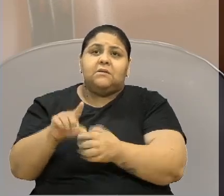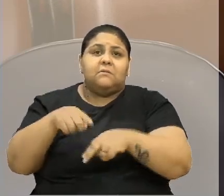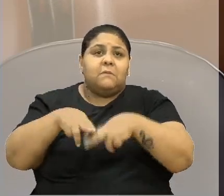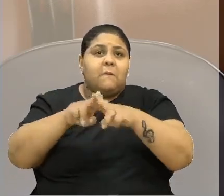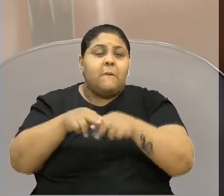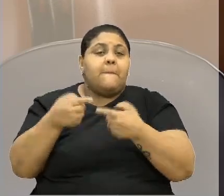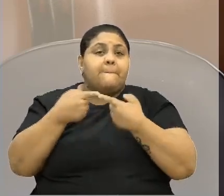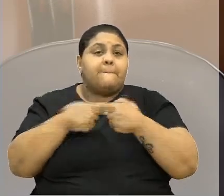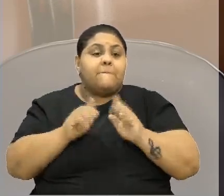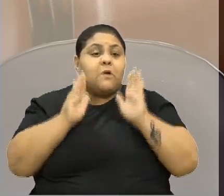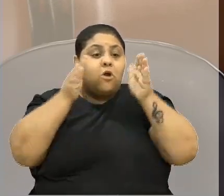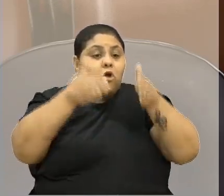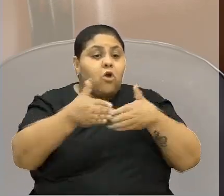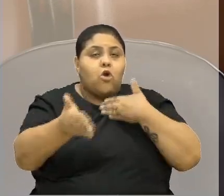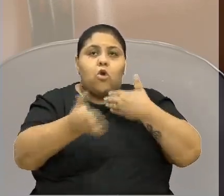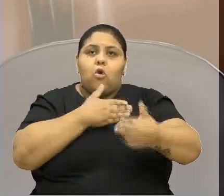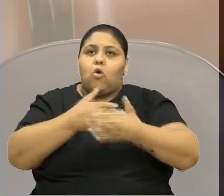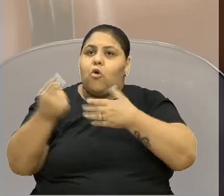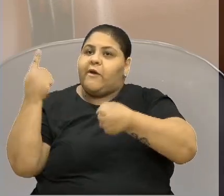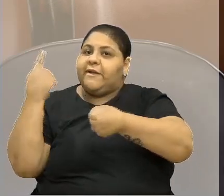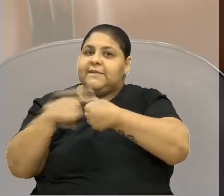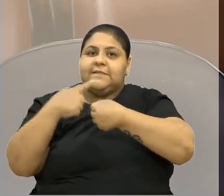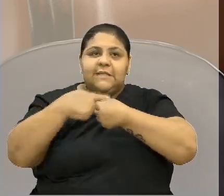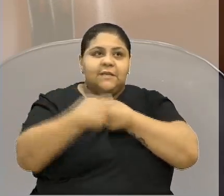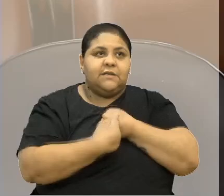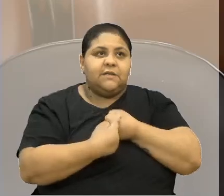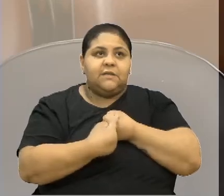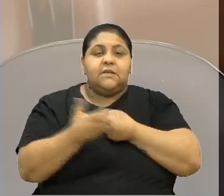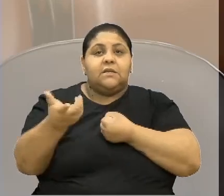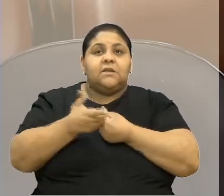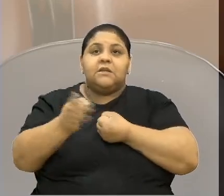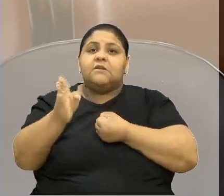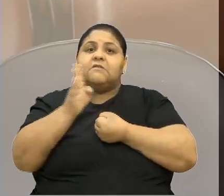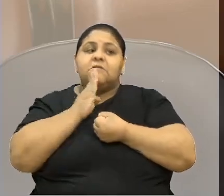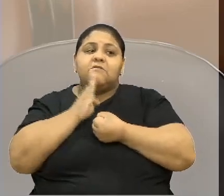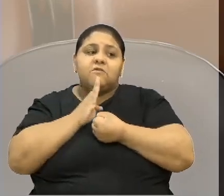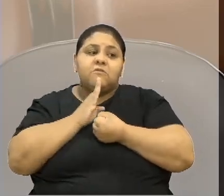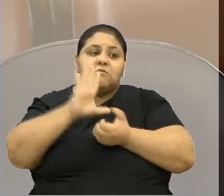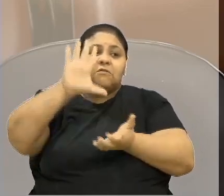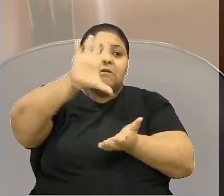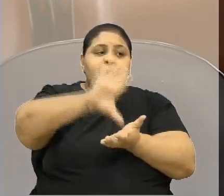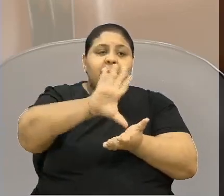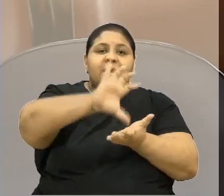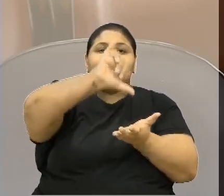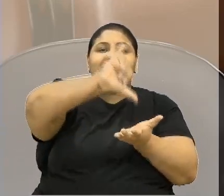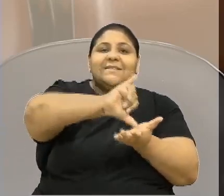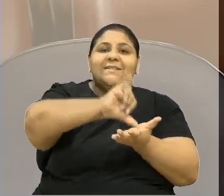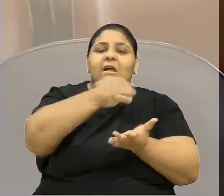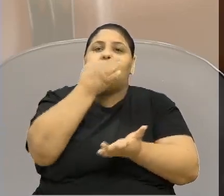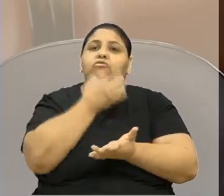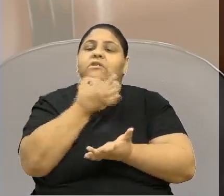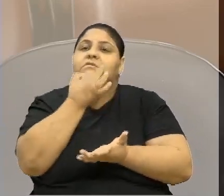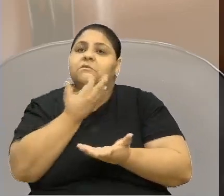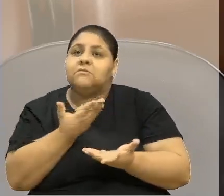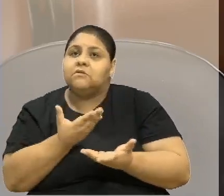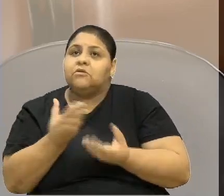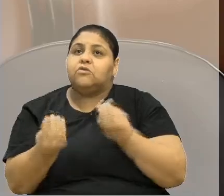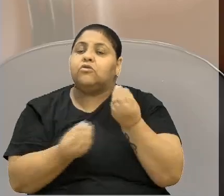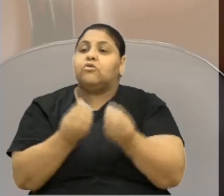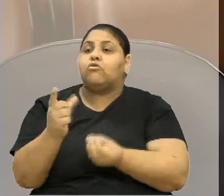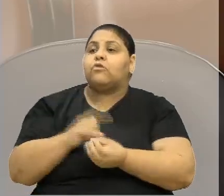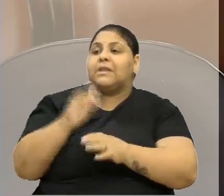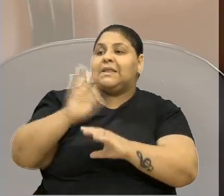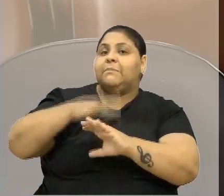central, porque qualquer cidade que a gente vai, a gente quer conhecer o que é a praça central da cidade. Né? O que tem de